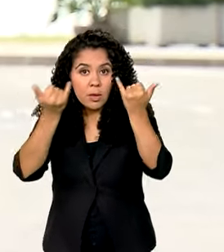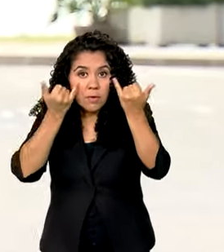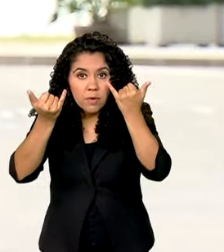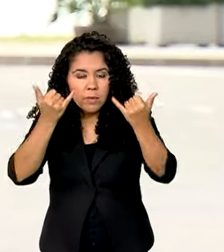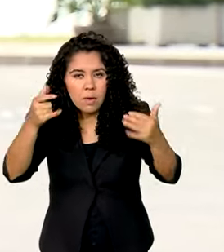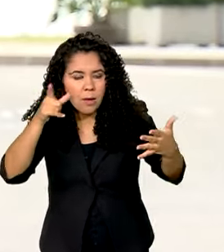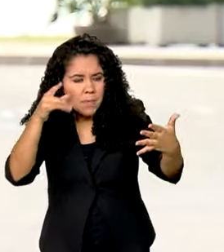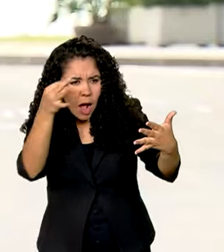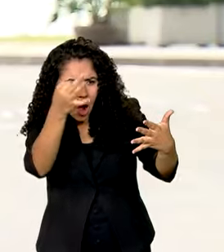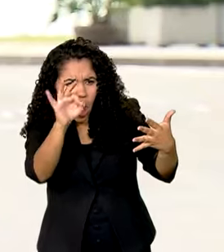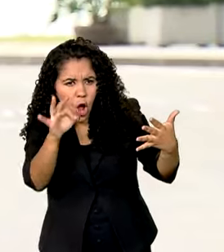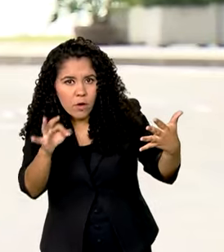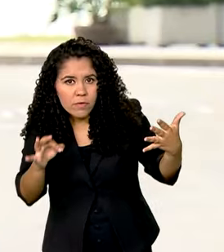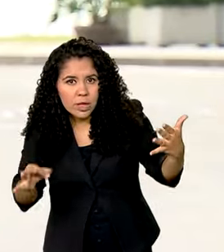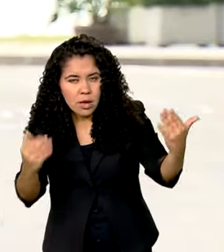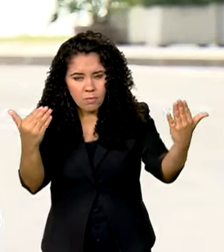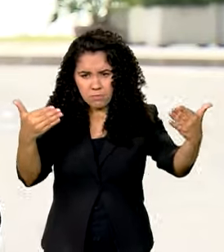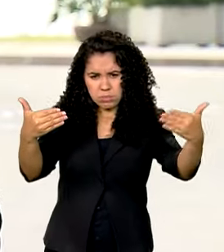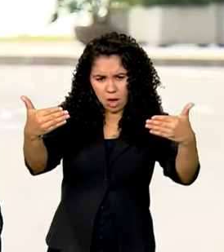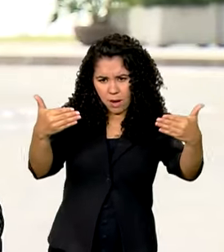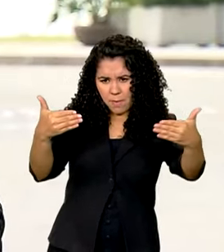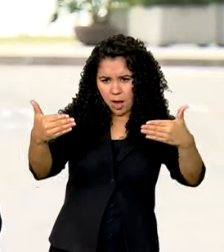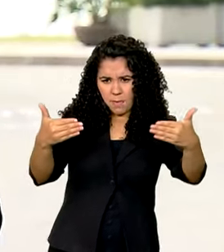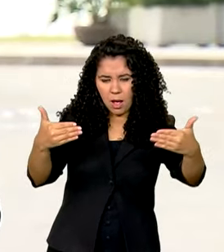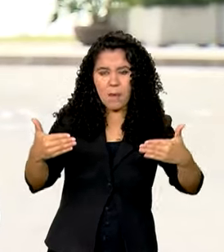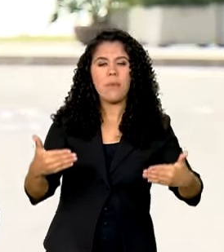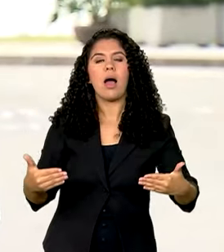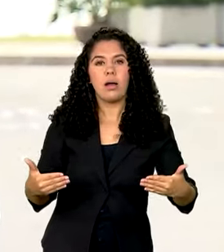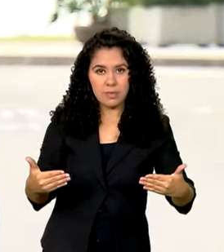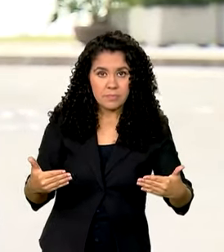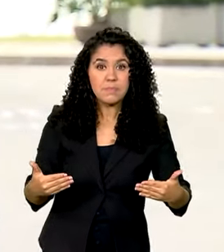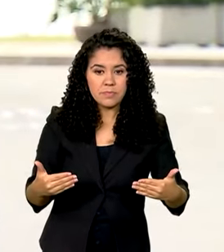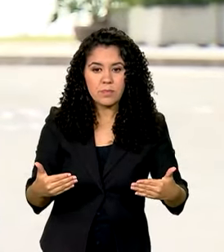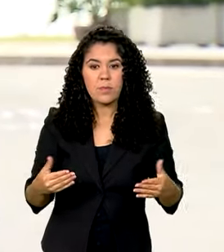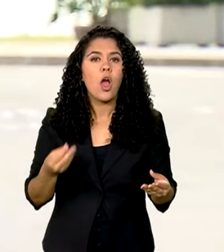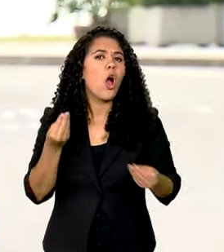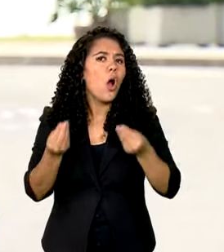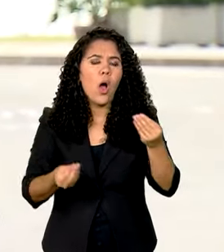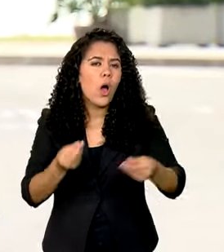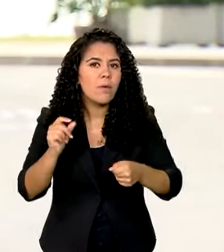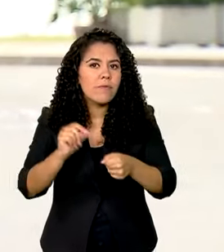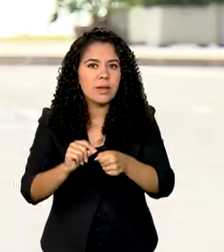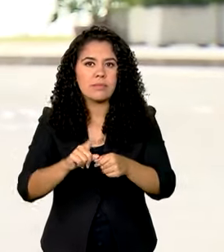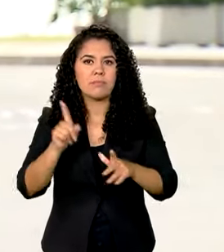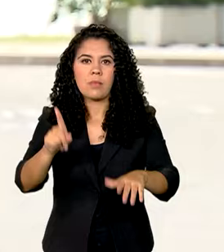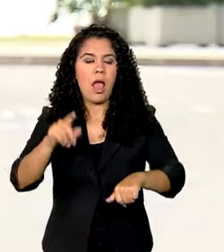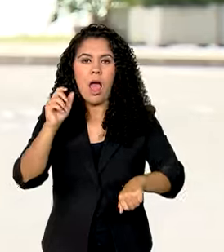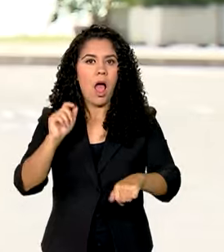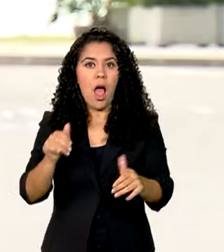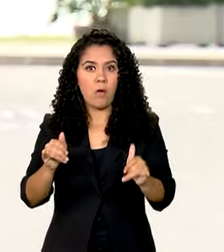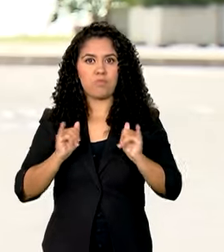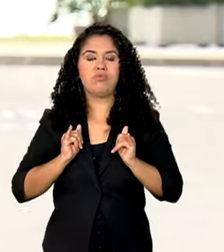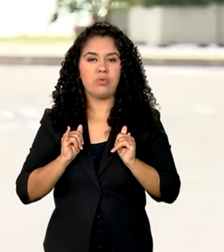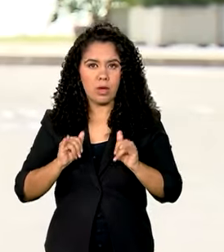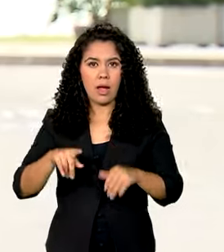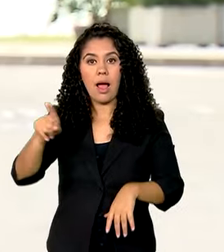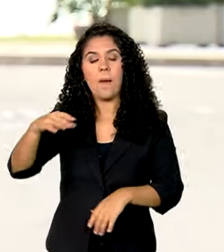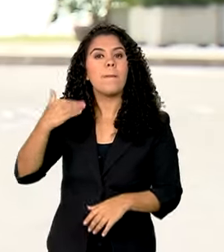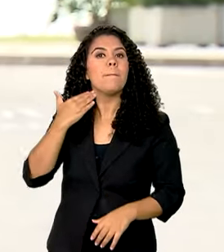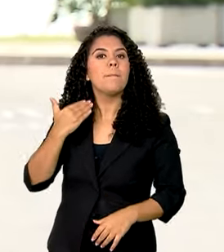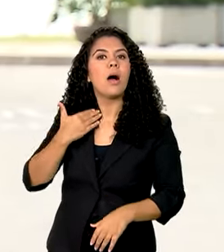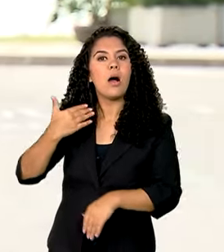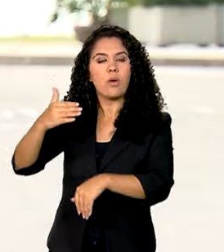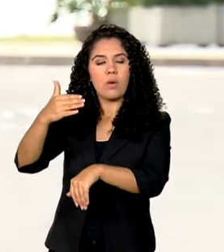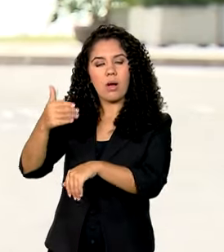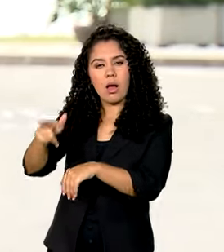identificação civil nacional do TSE para a conferência. E tudo isso vai ser feito de forma automática. A Caixa Econômica não terá acesso